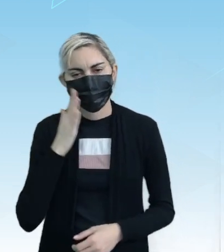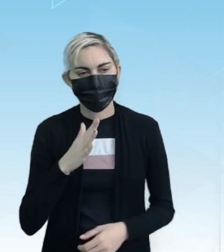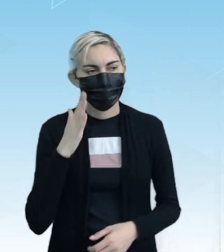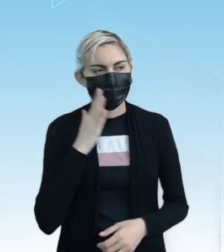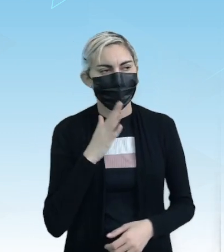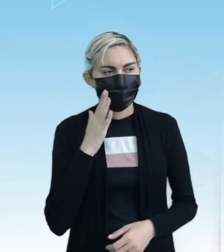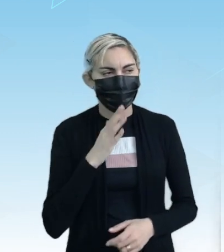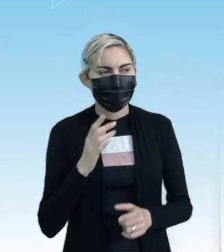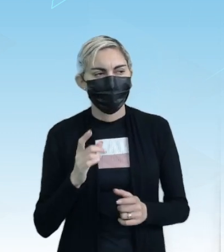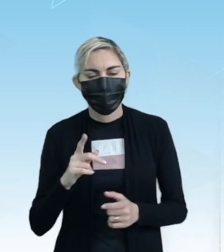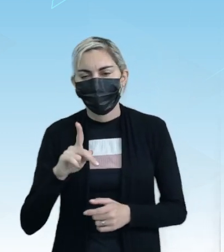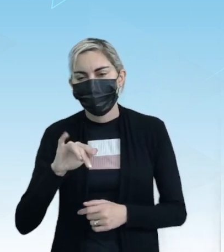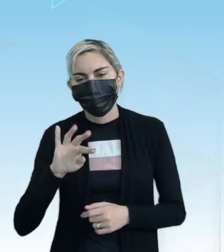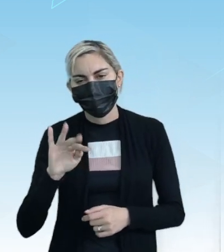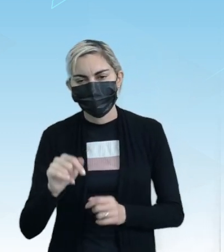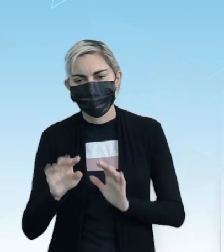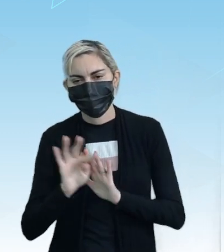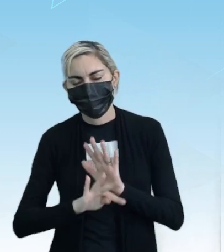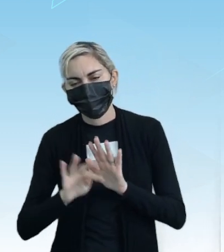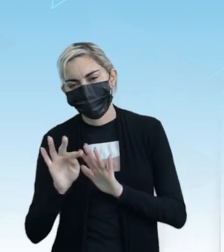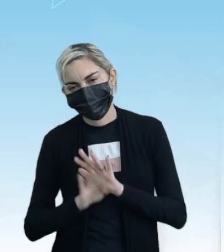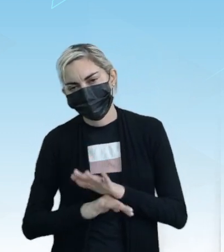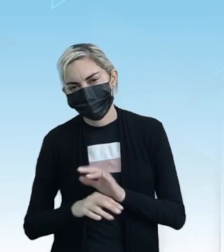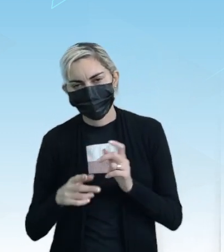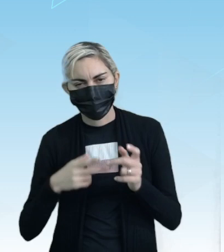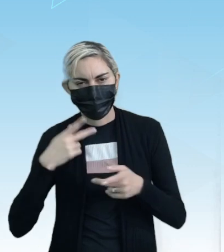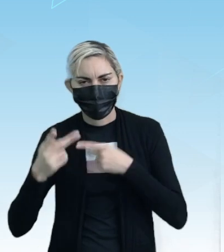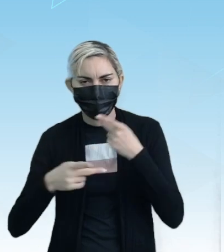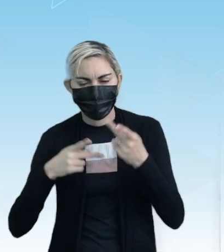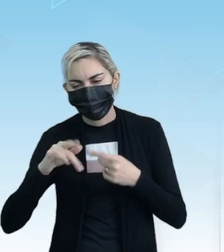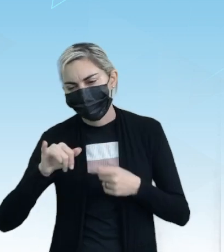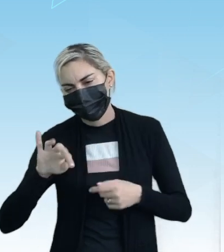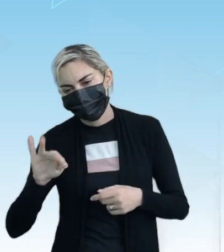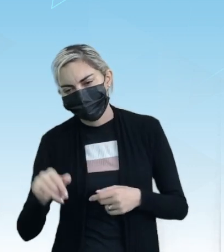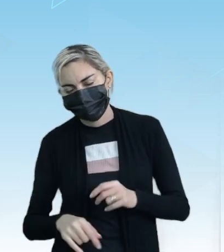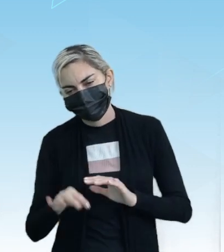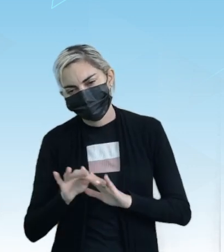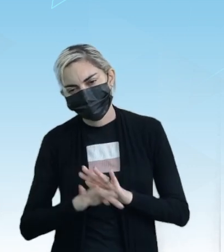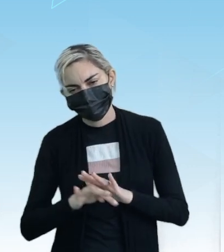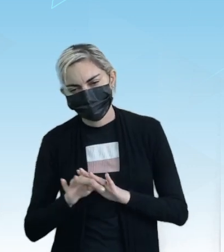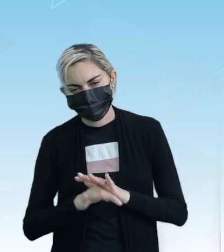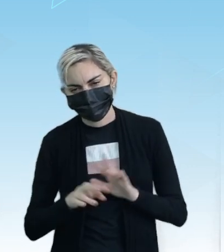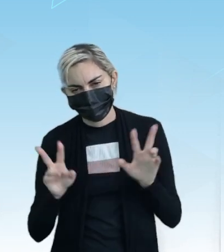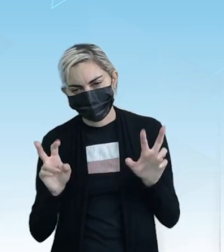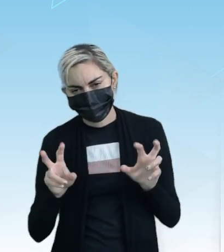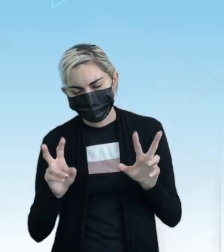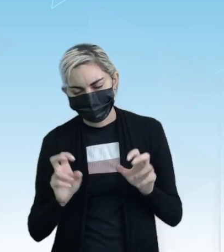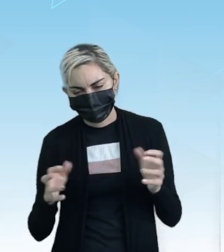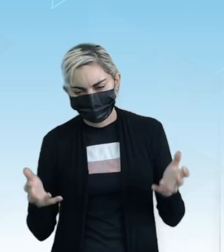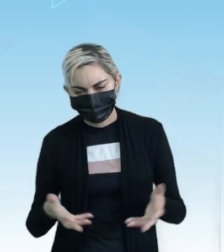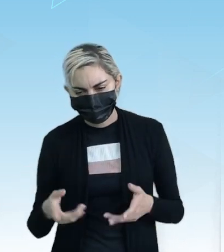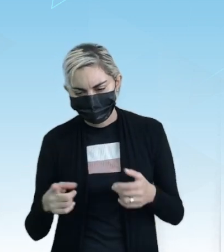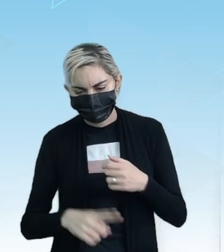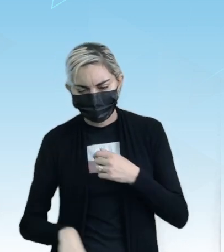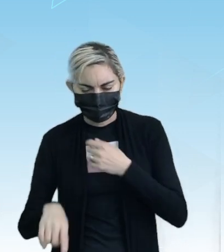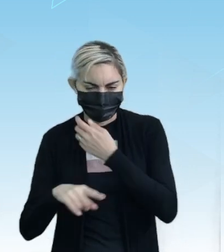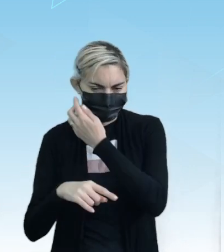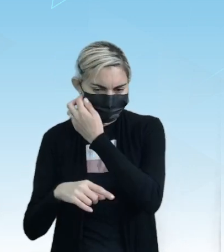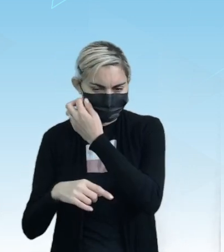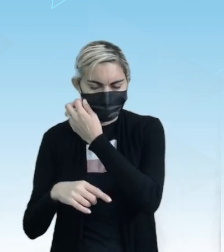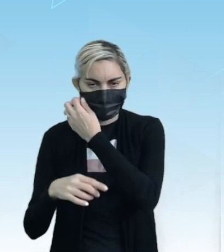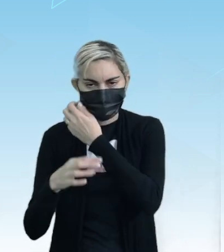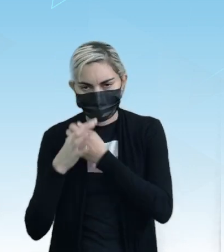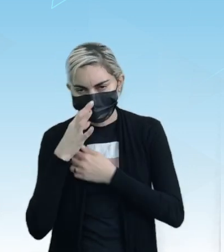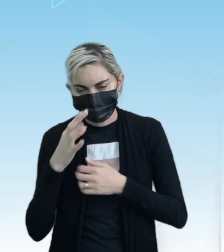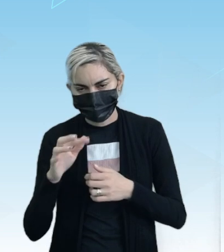entender as pistas textuais. Quando falamos em pistas textuais, no assunto de hoje, nós observamos o que?